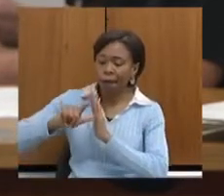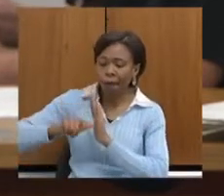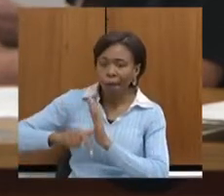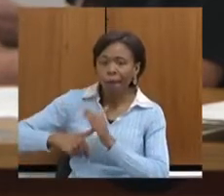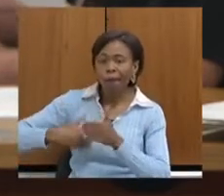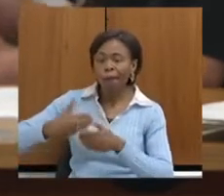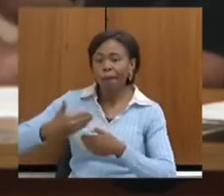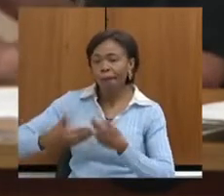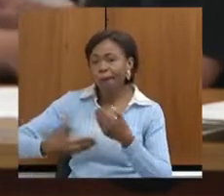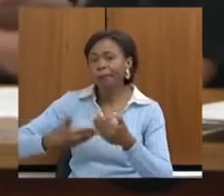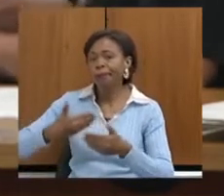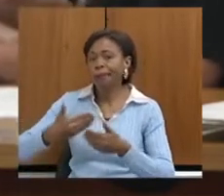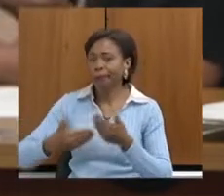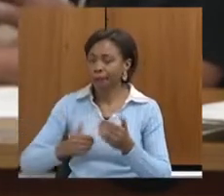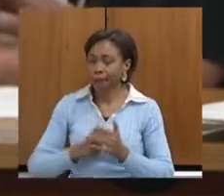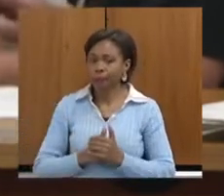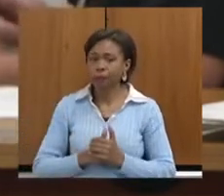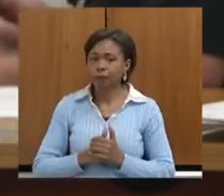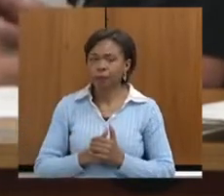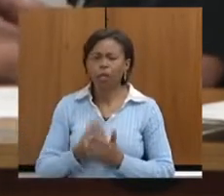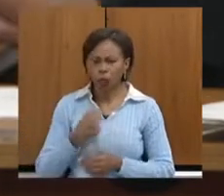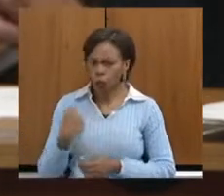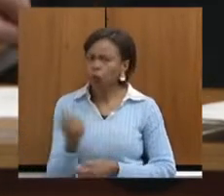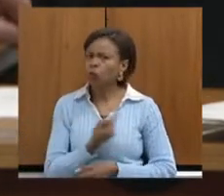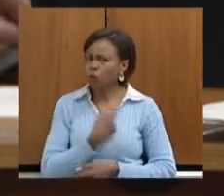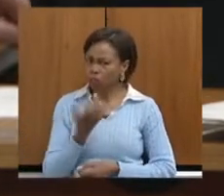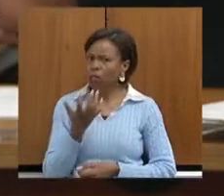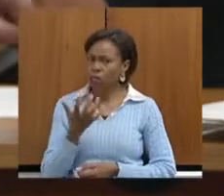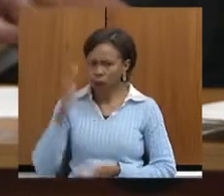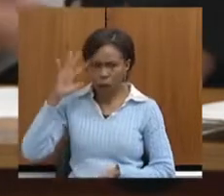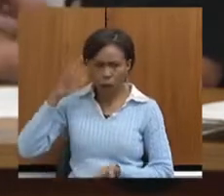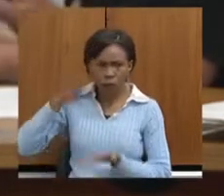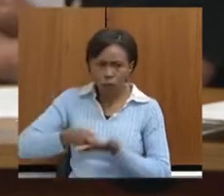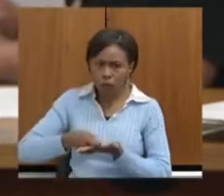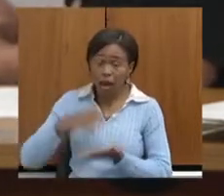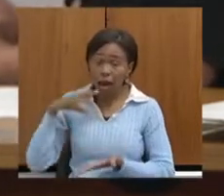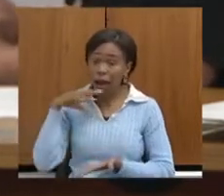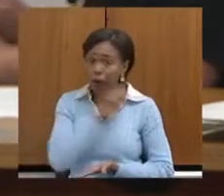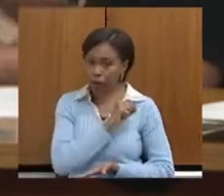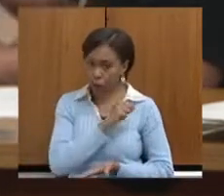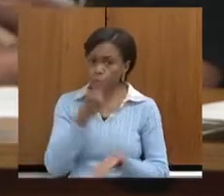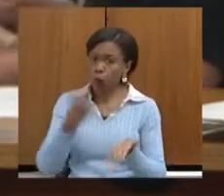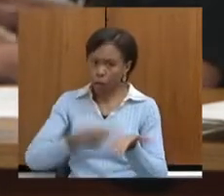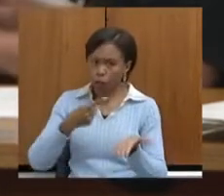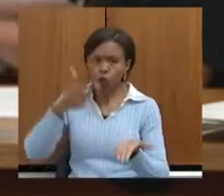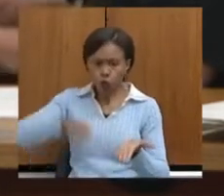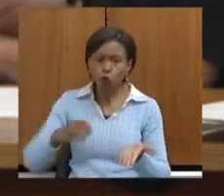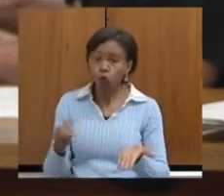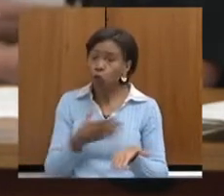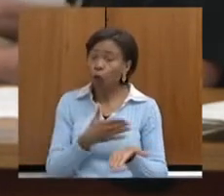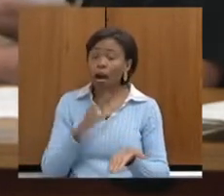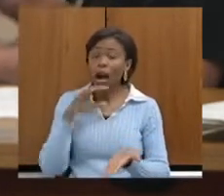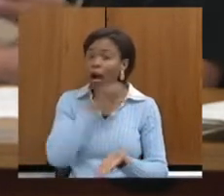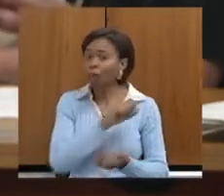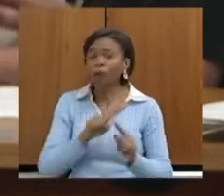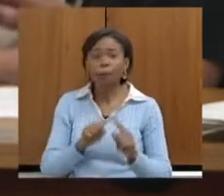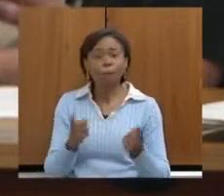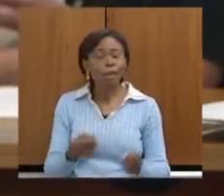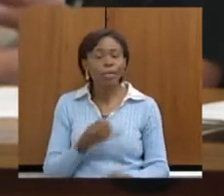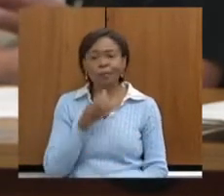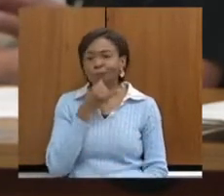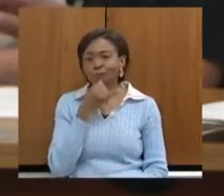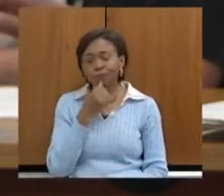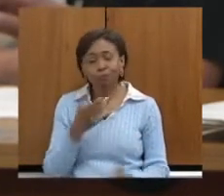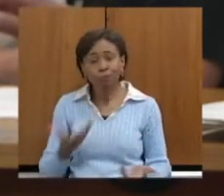é eu acho que todos nós gostaríamos de ter uma repactuação rápido mas lamentavelmente não